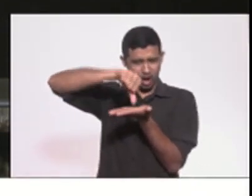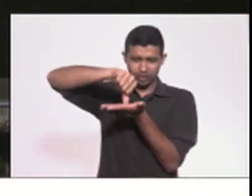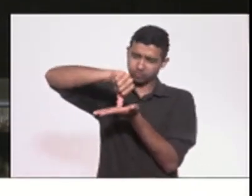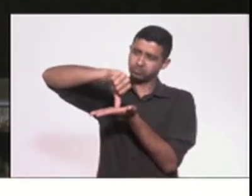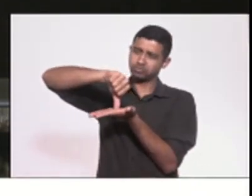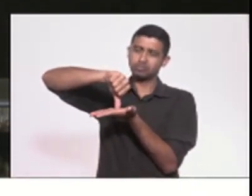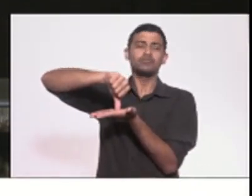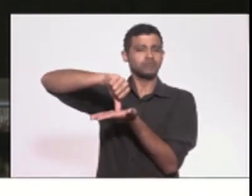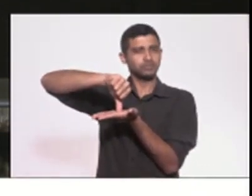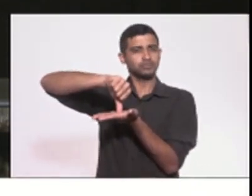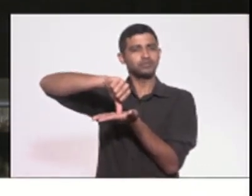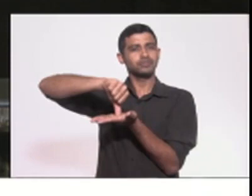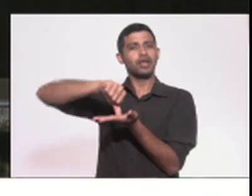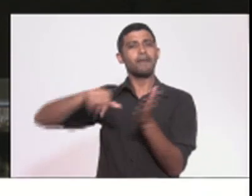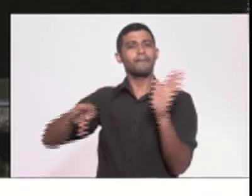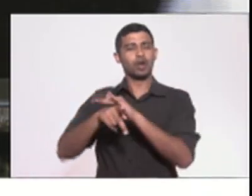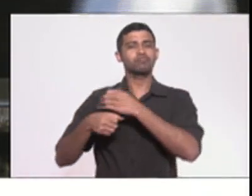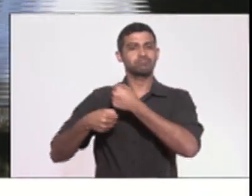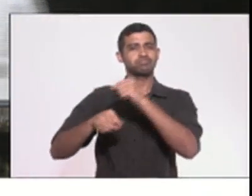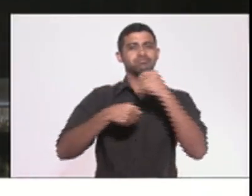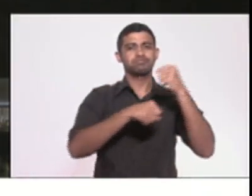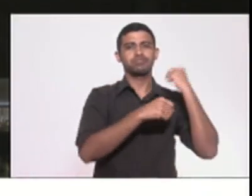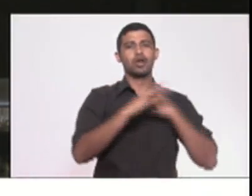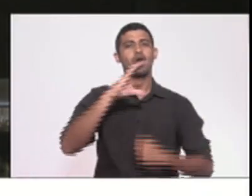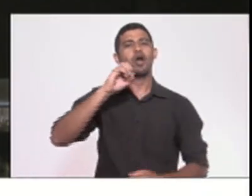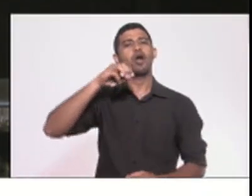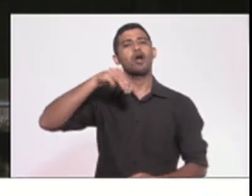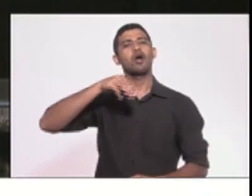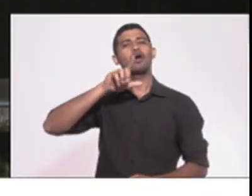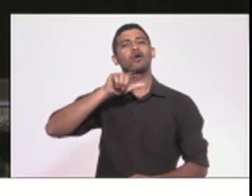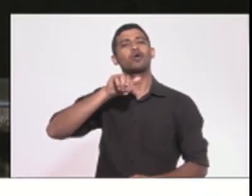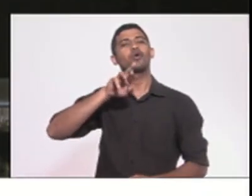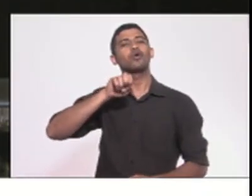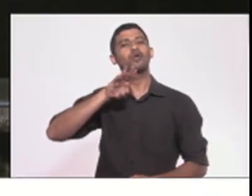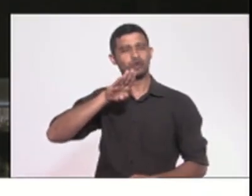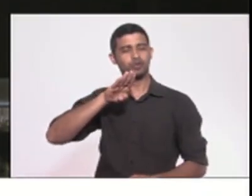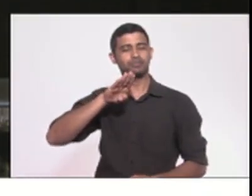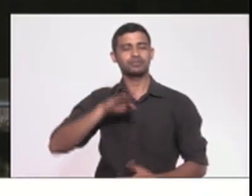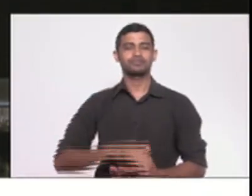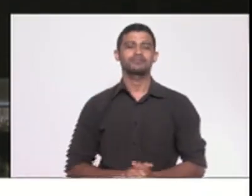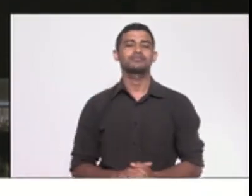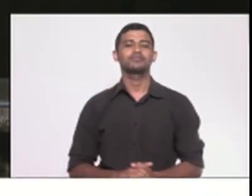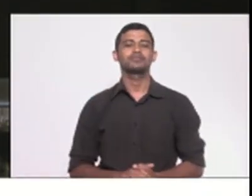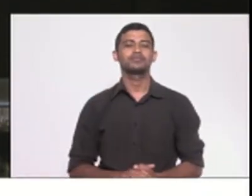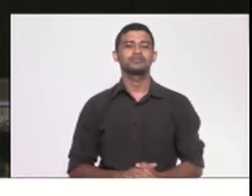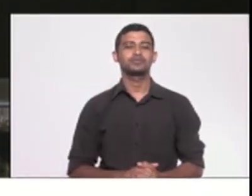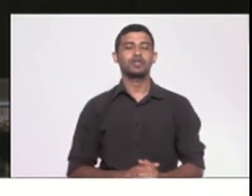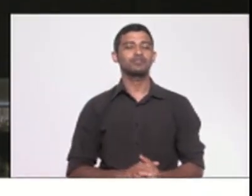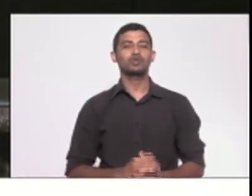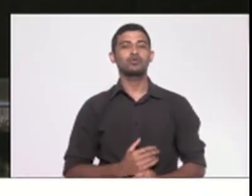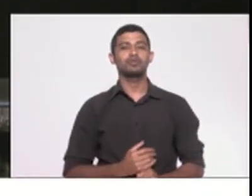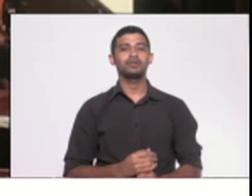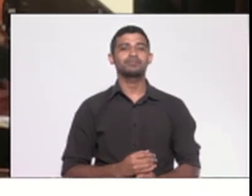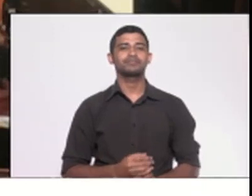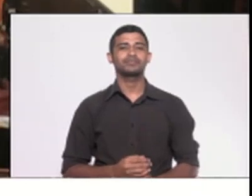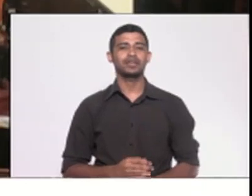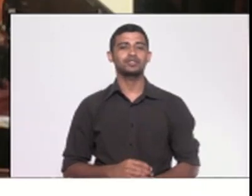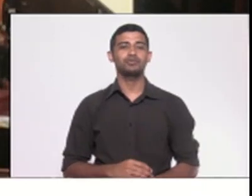Agenda Sustentável da Conlurb e o projeto de biometanização de resíduos orgânicos.